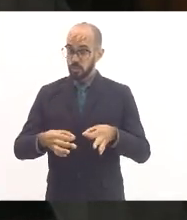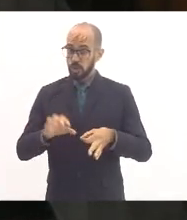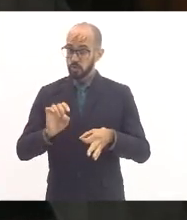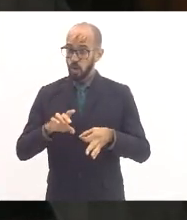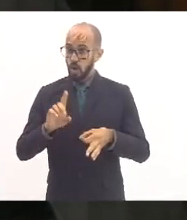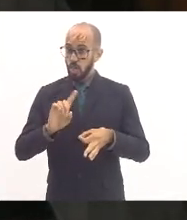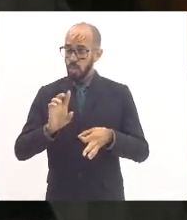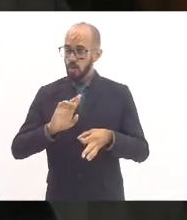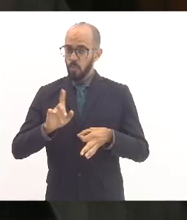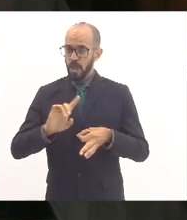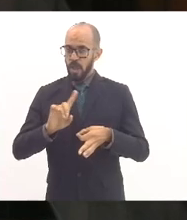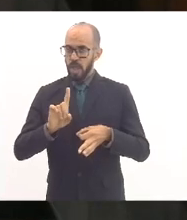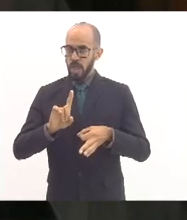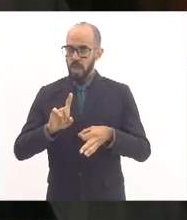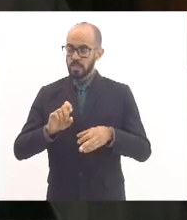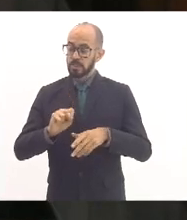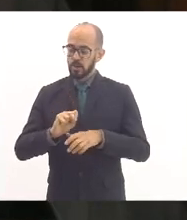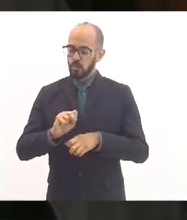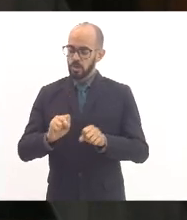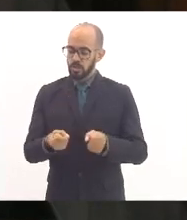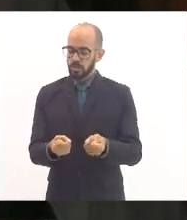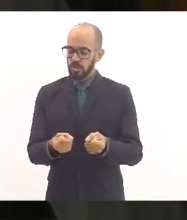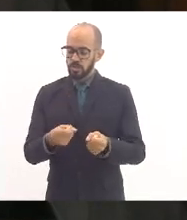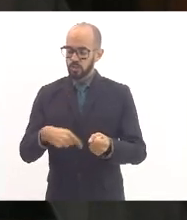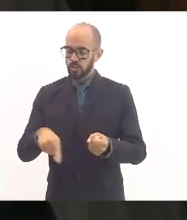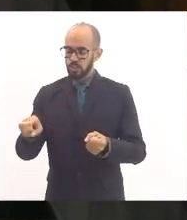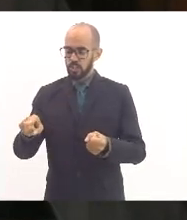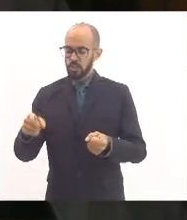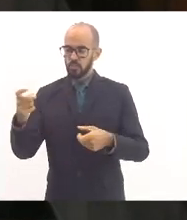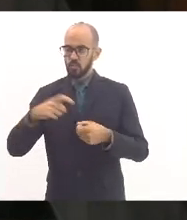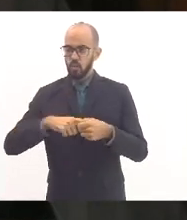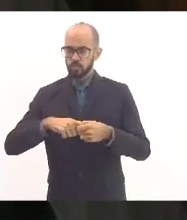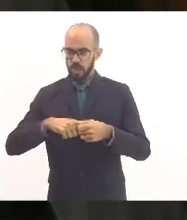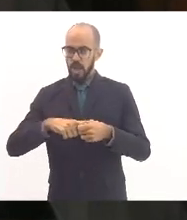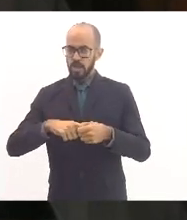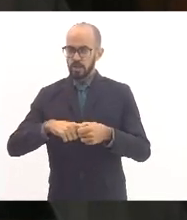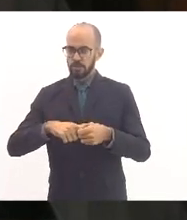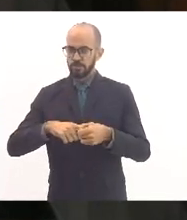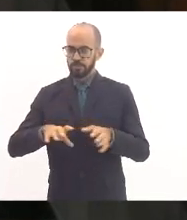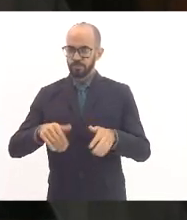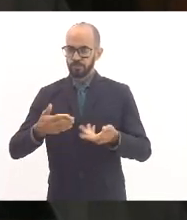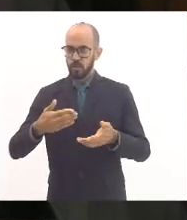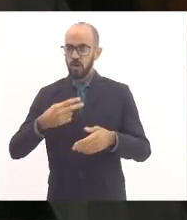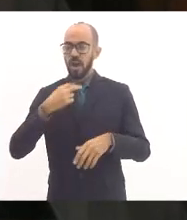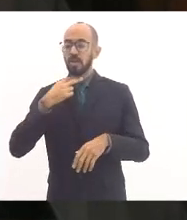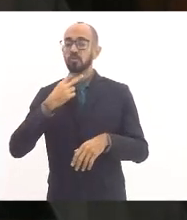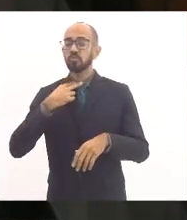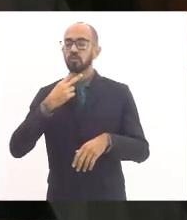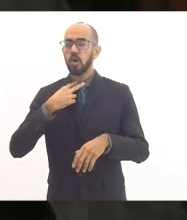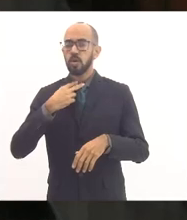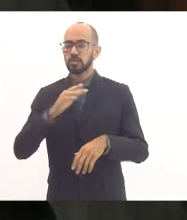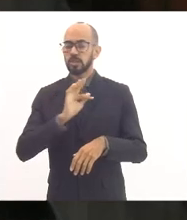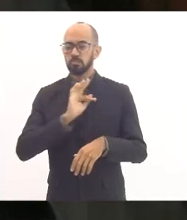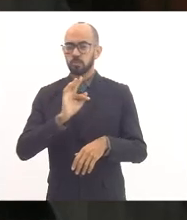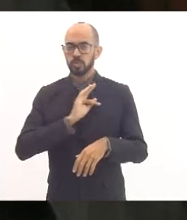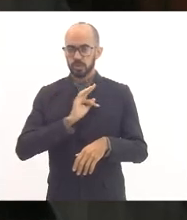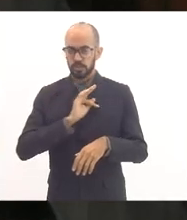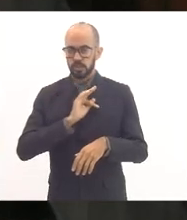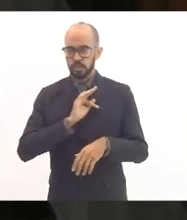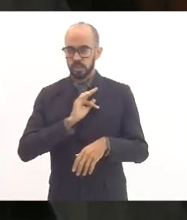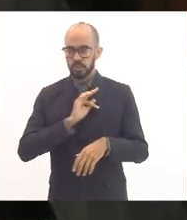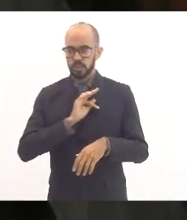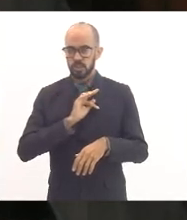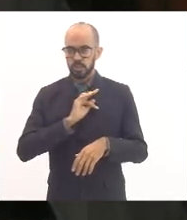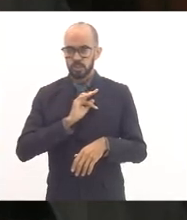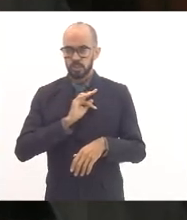transitar de ir e vir é disso que eu tô falando então a voz do tira senhores deputados deputada Martha Rocha